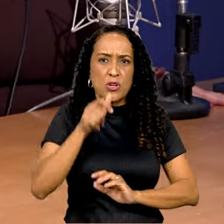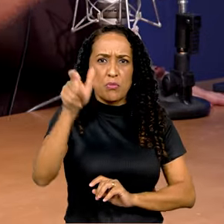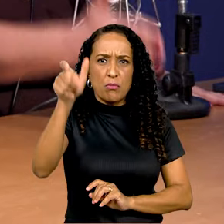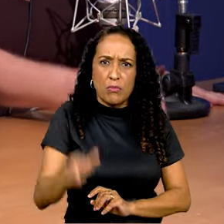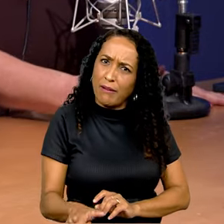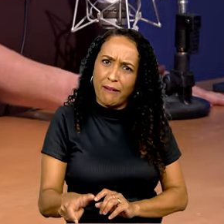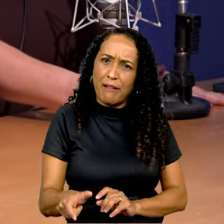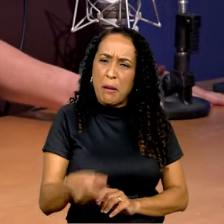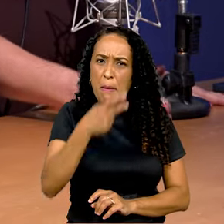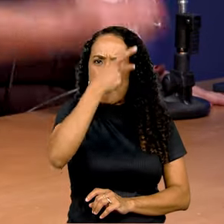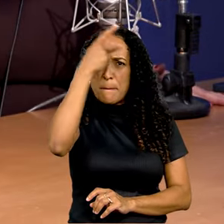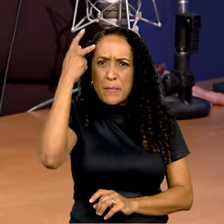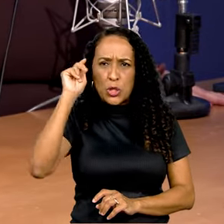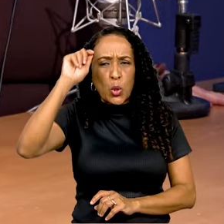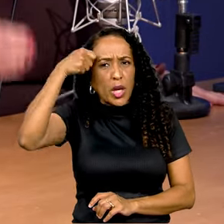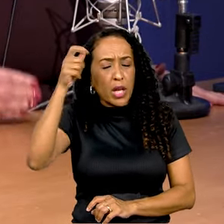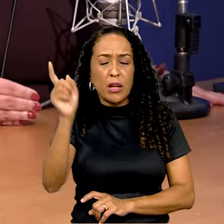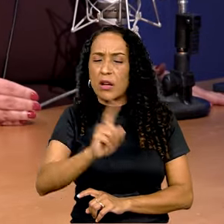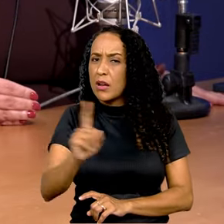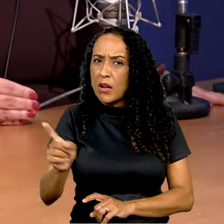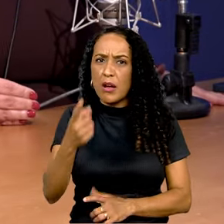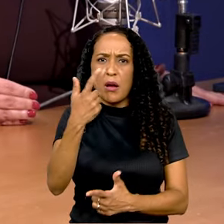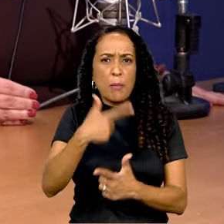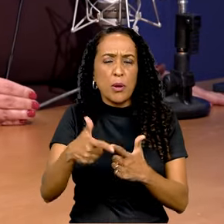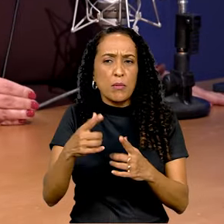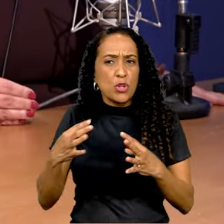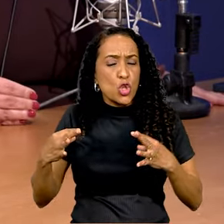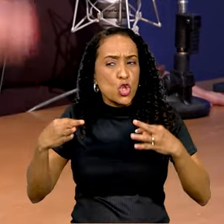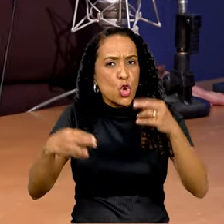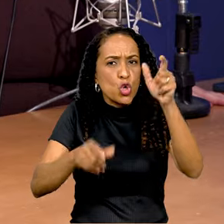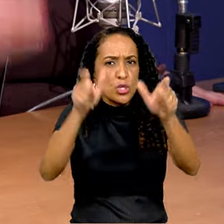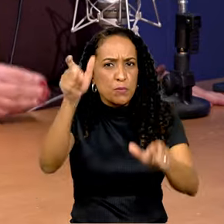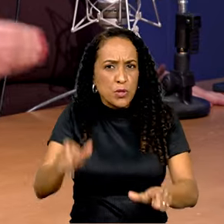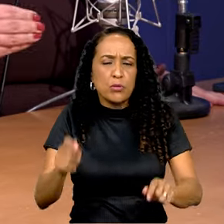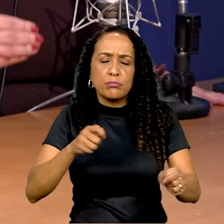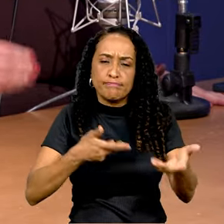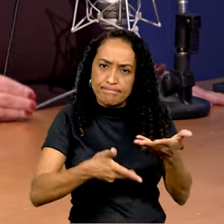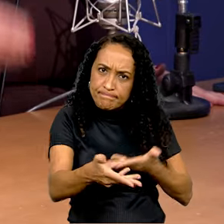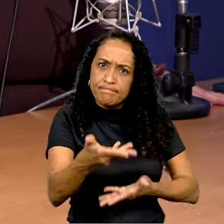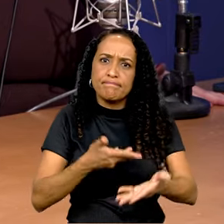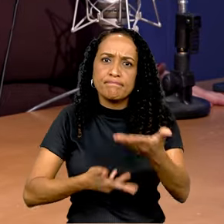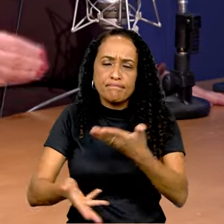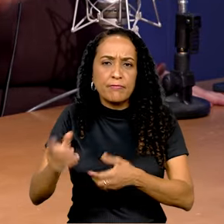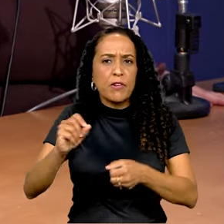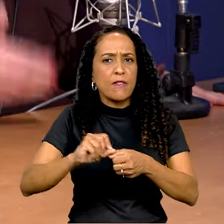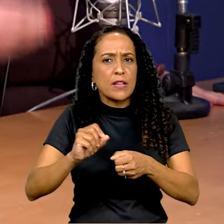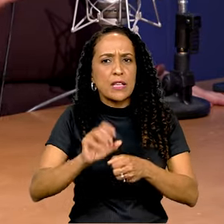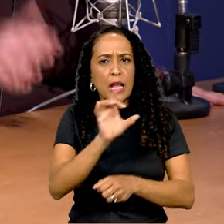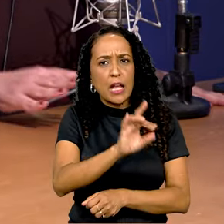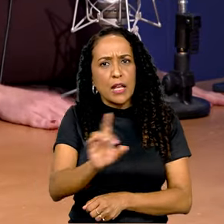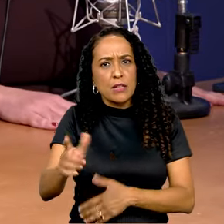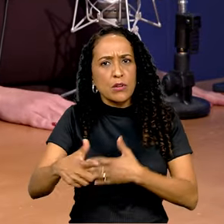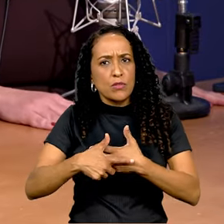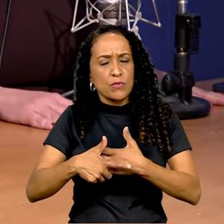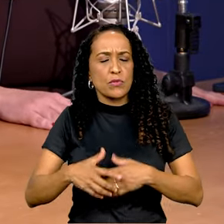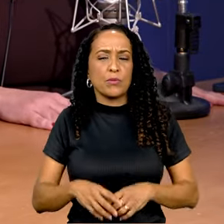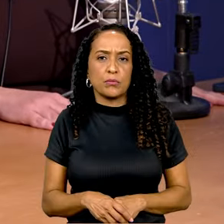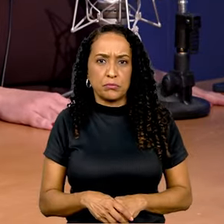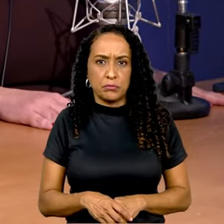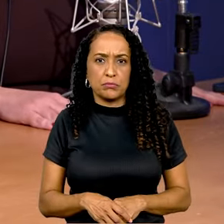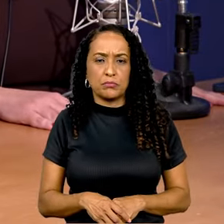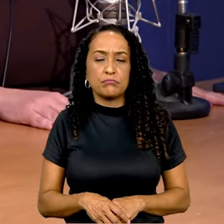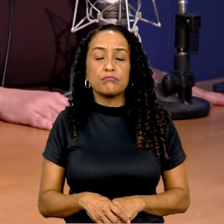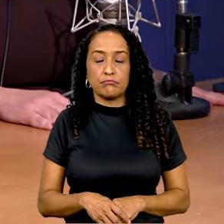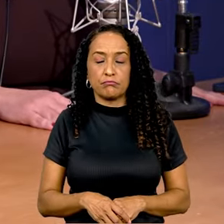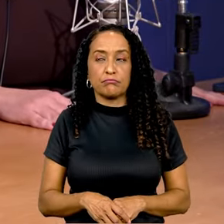têm que tomar conta só as pessoas negras eles são problemas que todas as pessoas têm que se envolver e fazer a sua PTE n ação